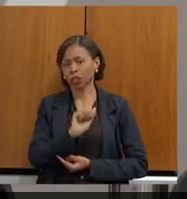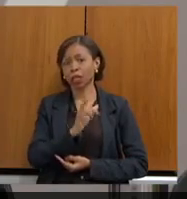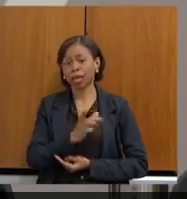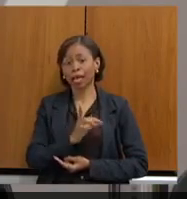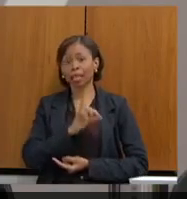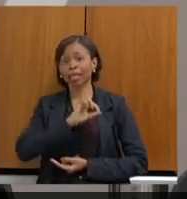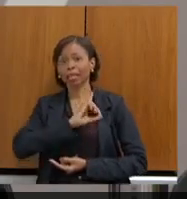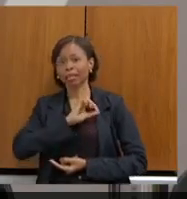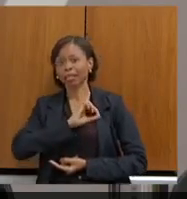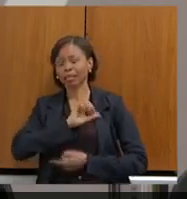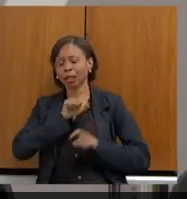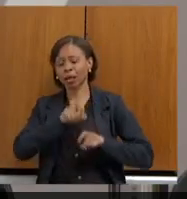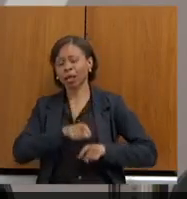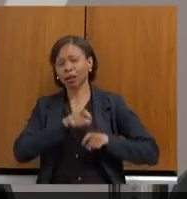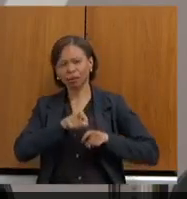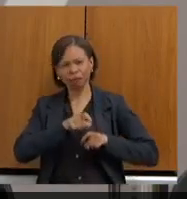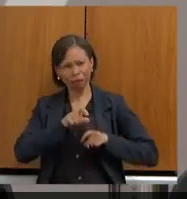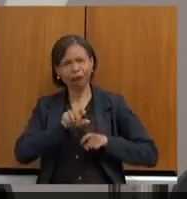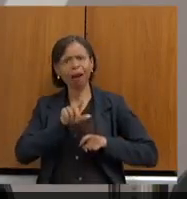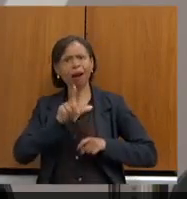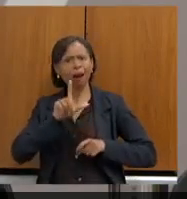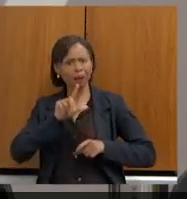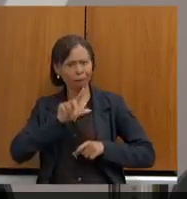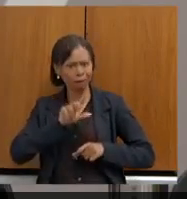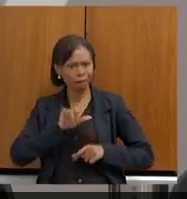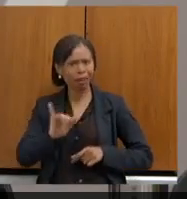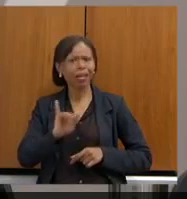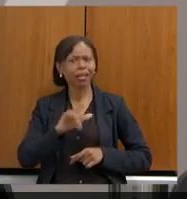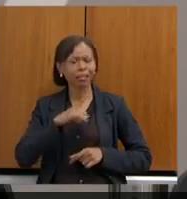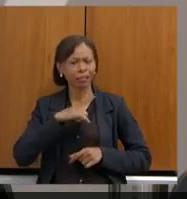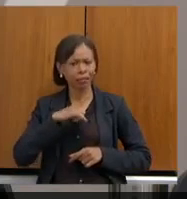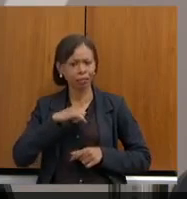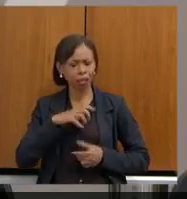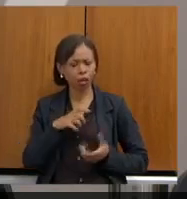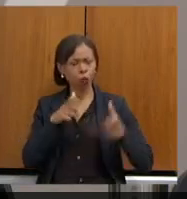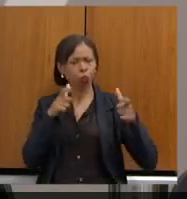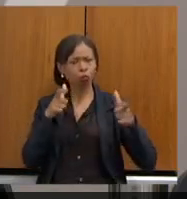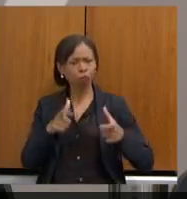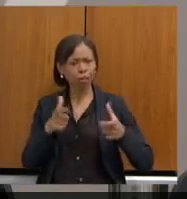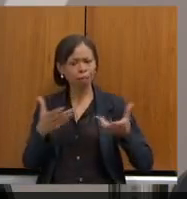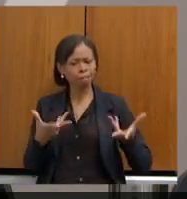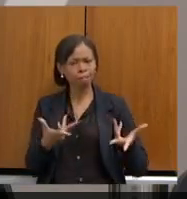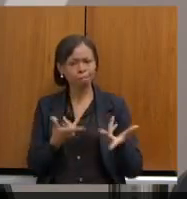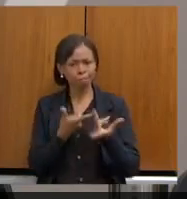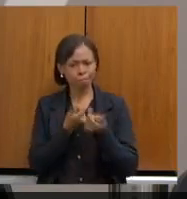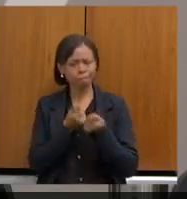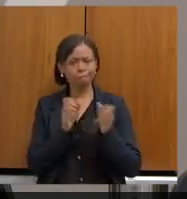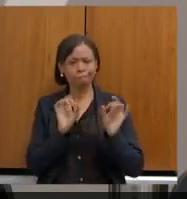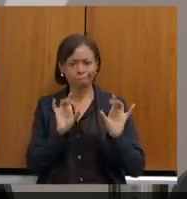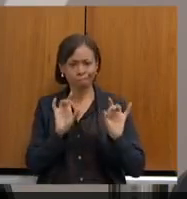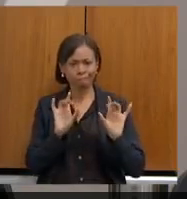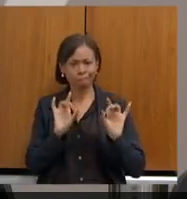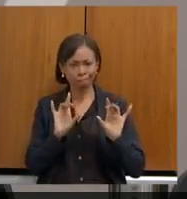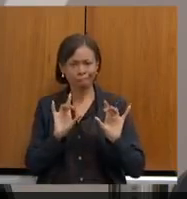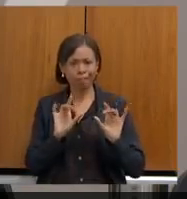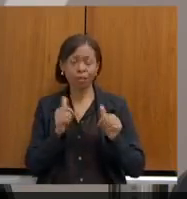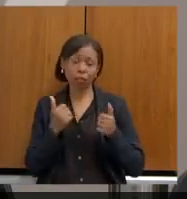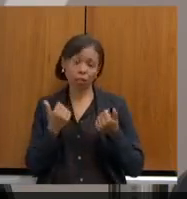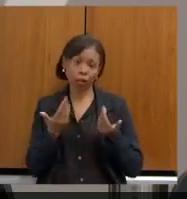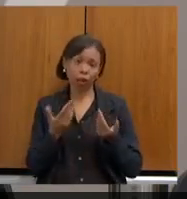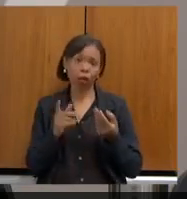é isso de qualidade especial mesmo né então mas eu queria